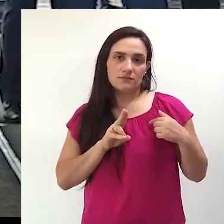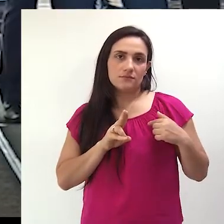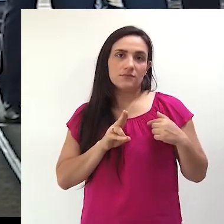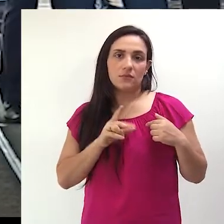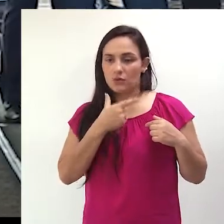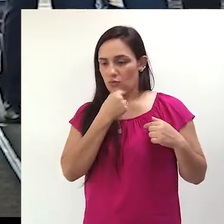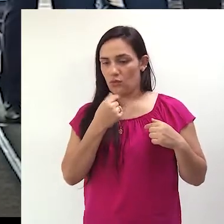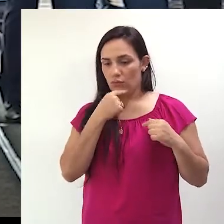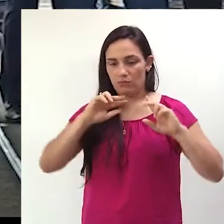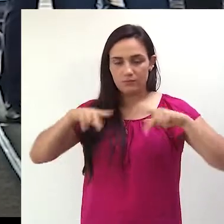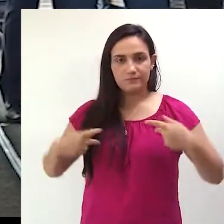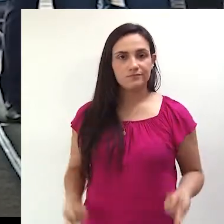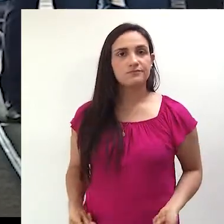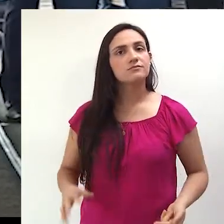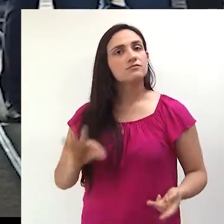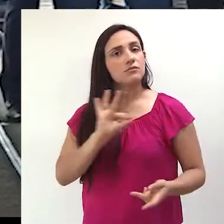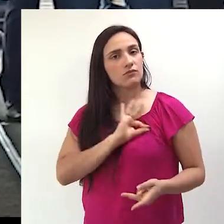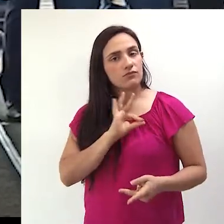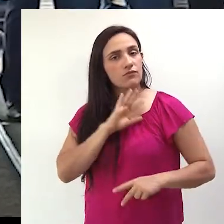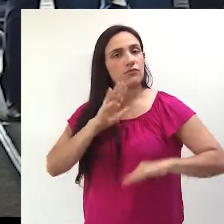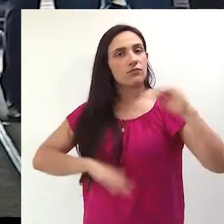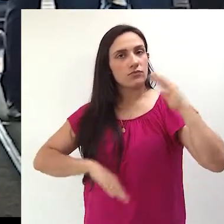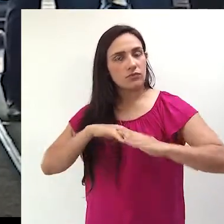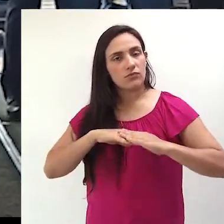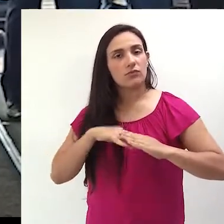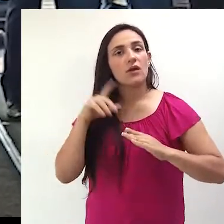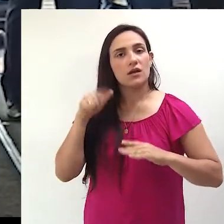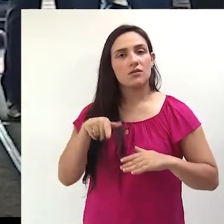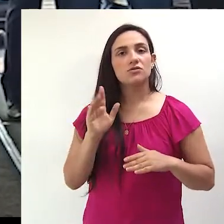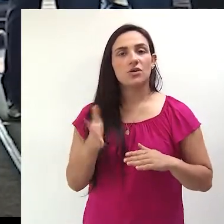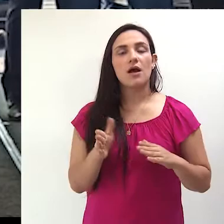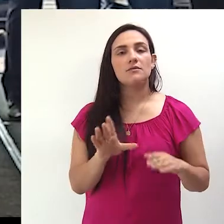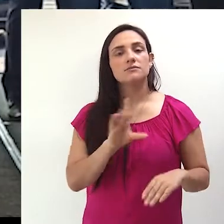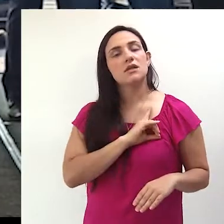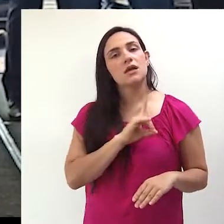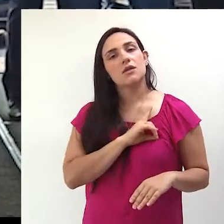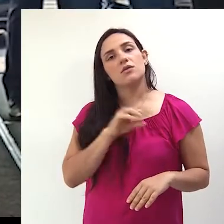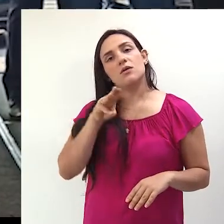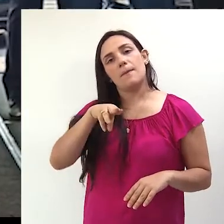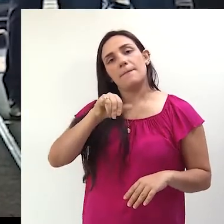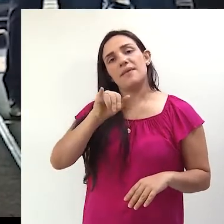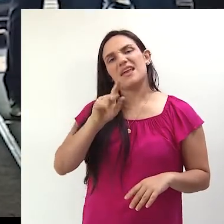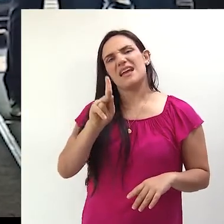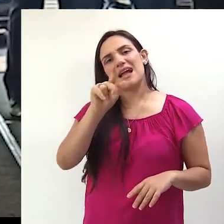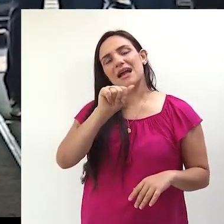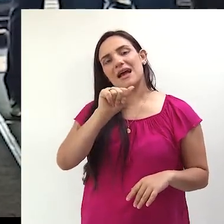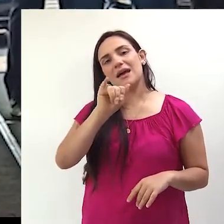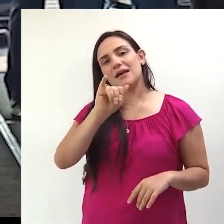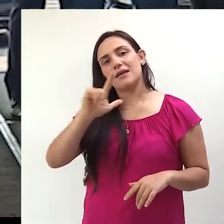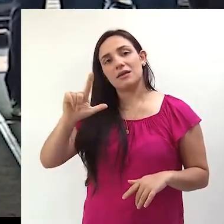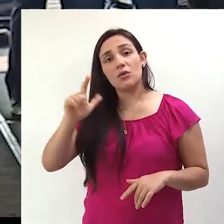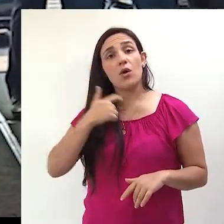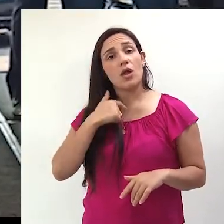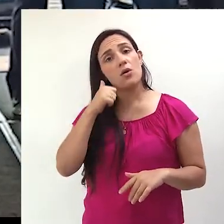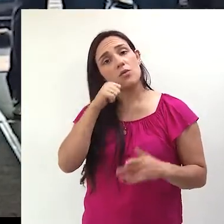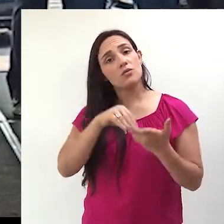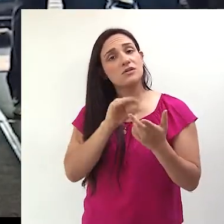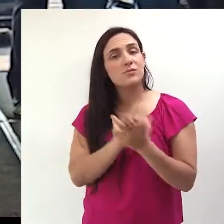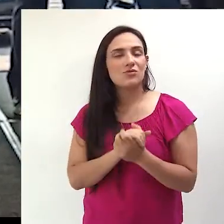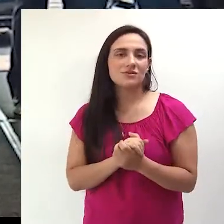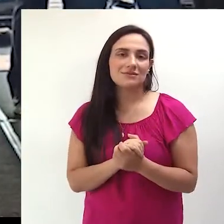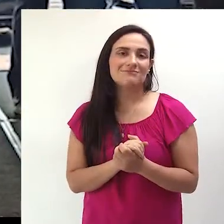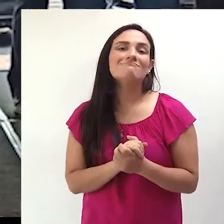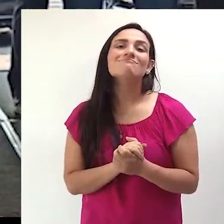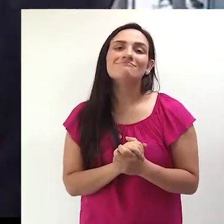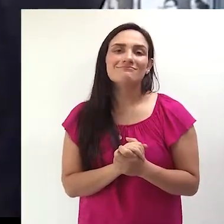a memória desse ser humano, desse profissional que foi o delegado Micael, com quem eu tive o prazer de ter sido